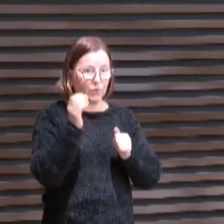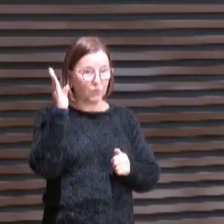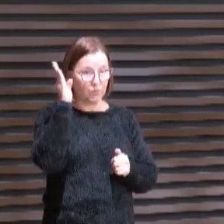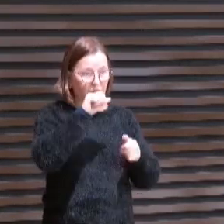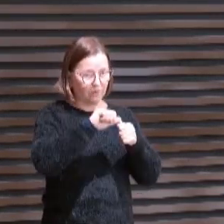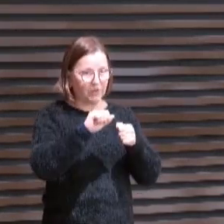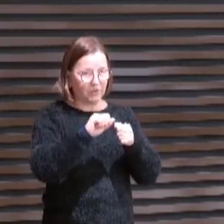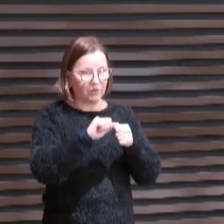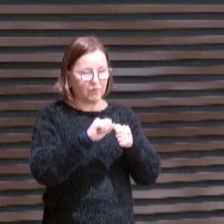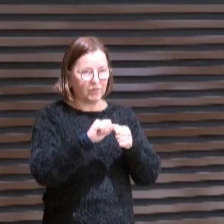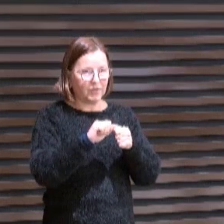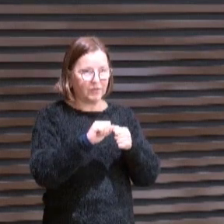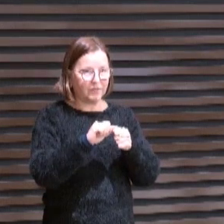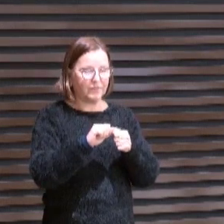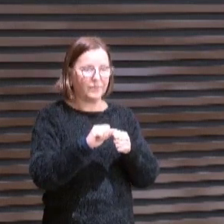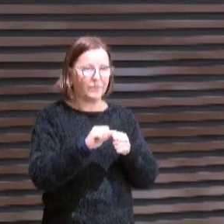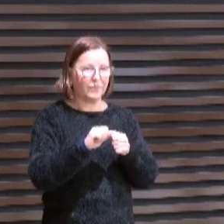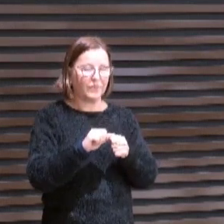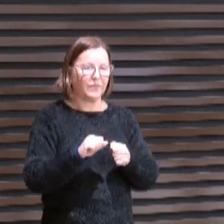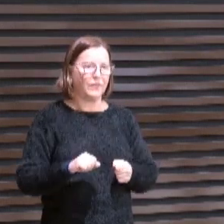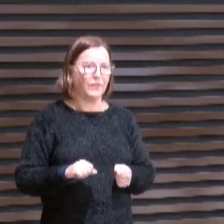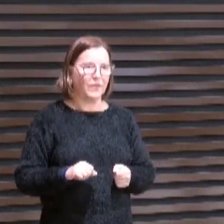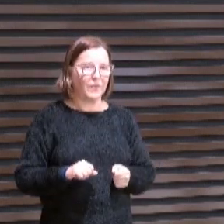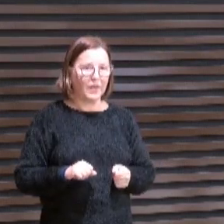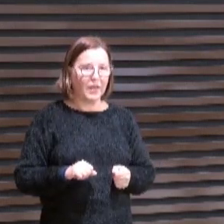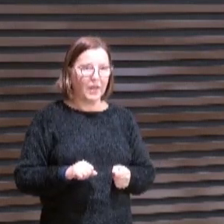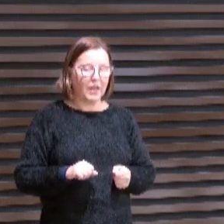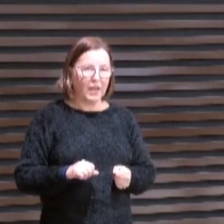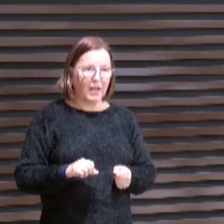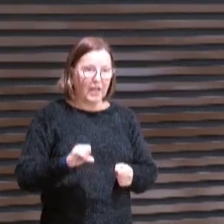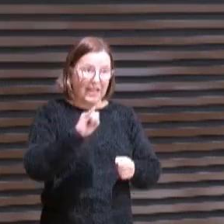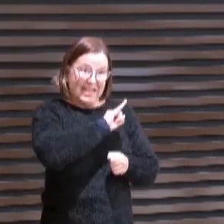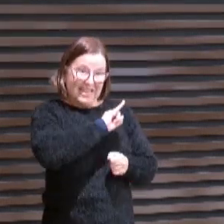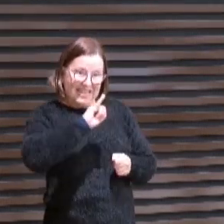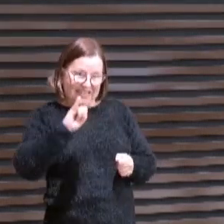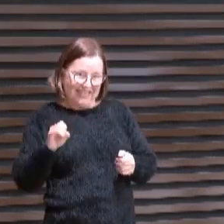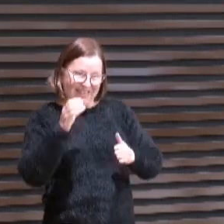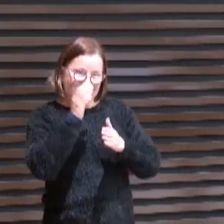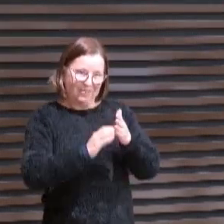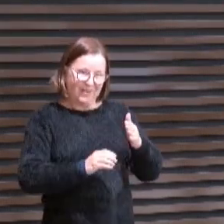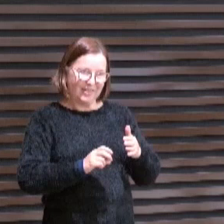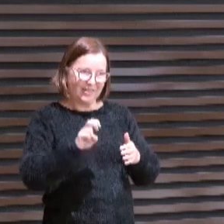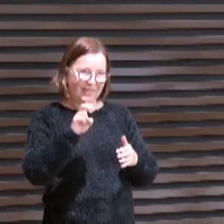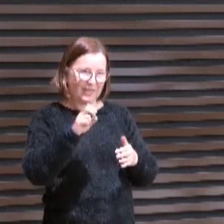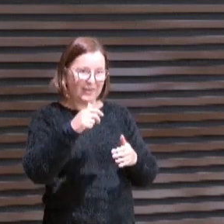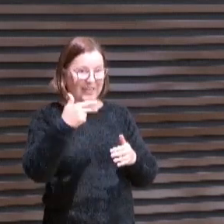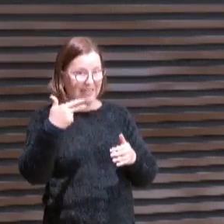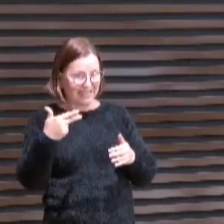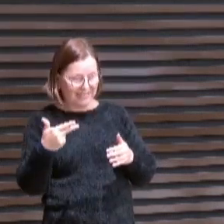descrevendo o que a escritura... Isso está descrevendo o profeta Isaías, no capítulo 53, no verso 12.